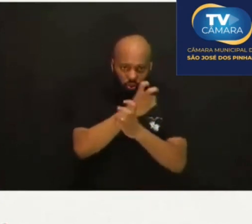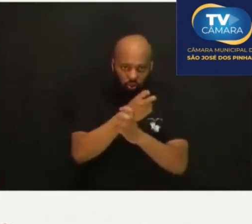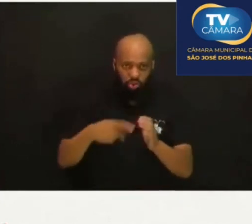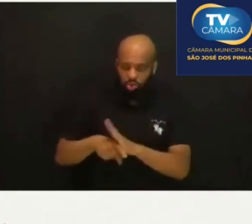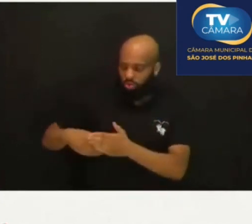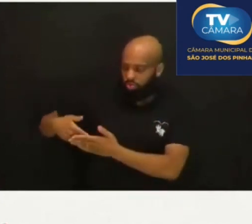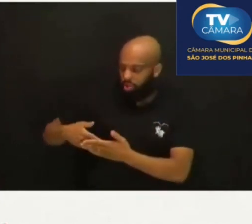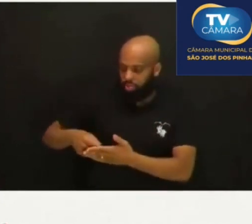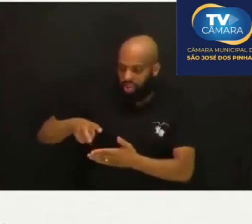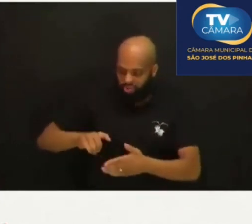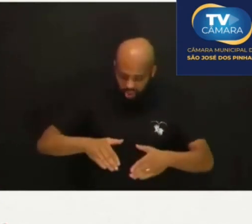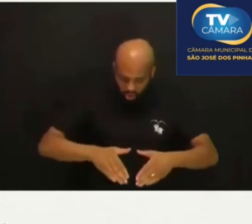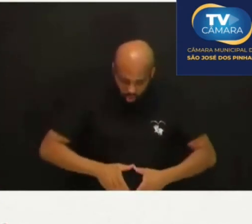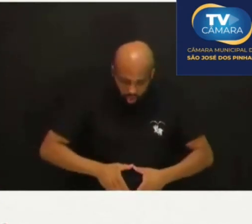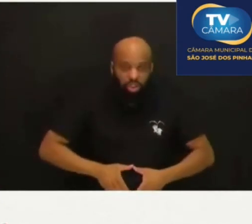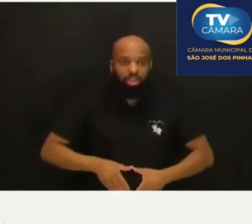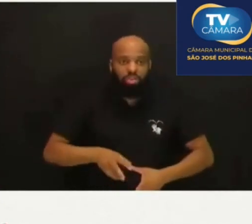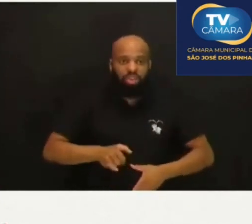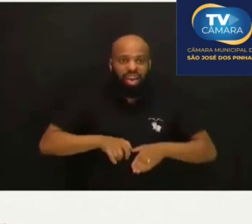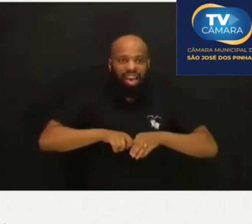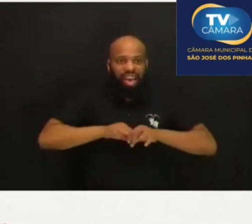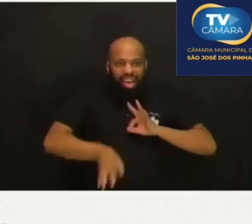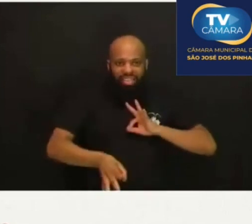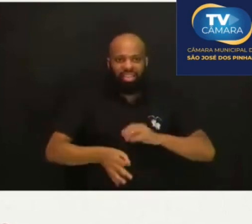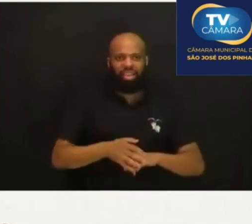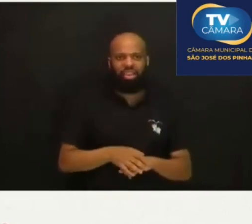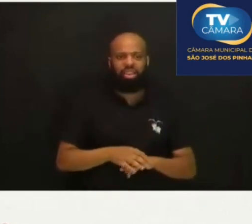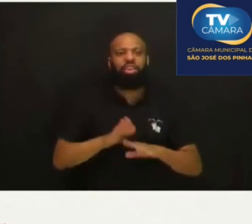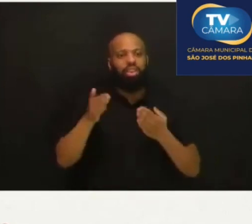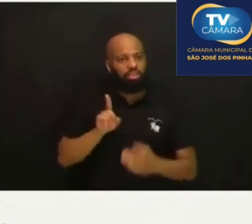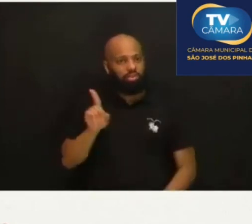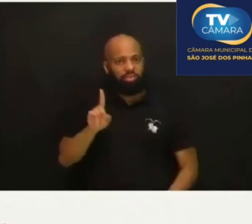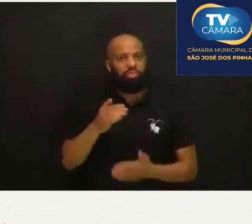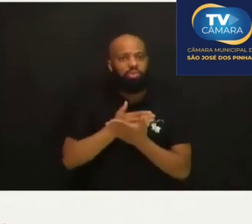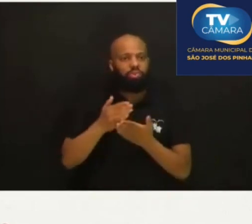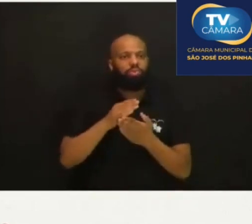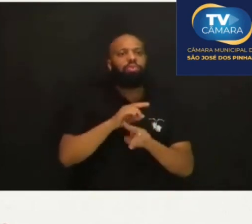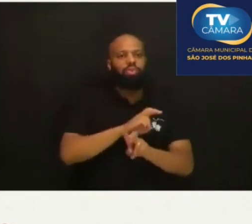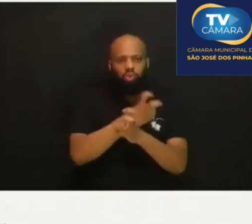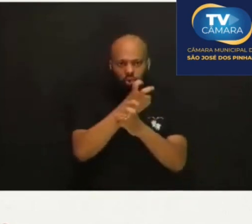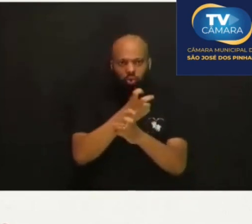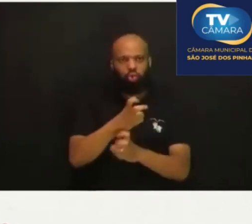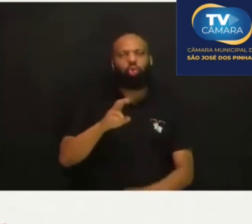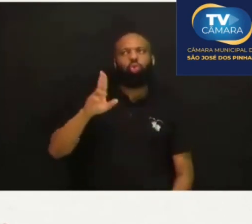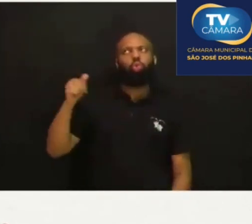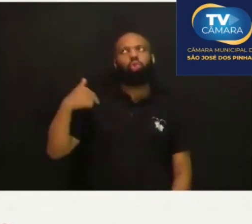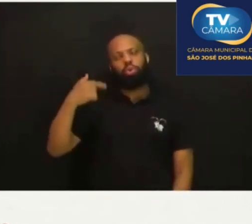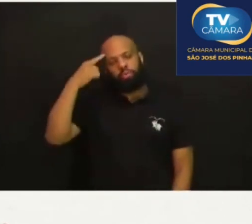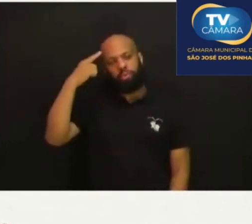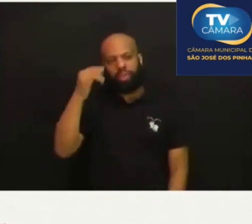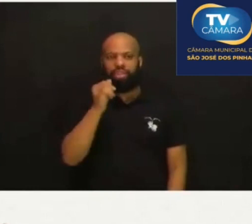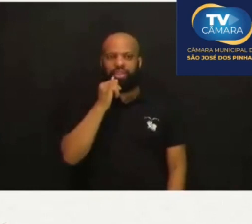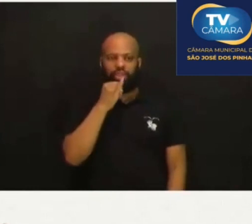vão rasgar aquele útero. Então, aqui já começa a ossificação. Então, nunca que eu pense na ideia de tirar um